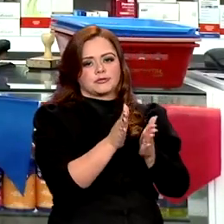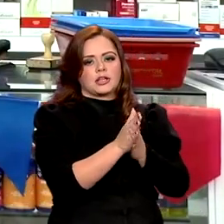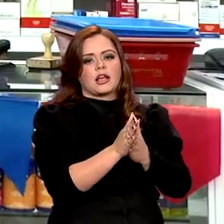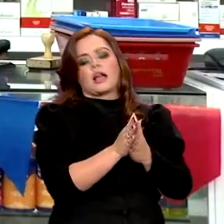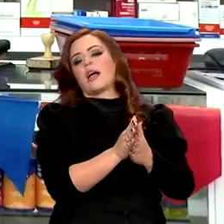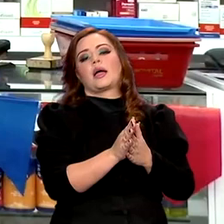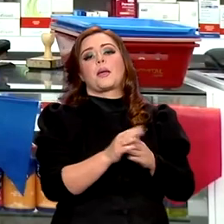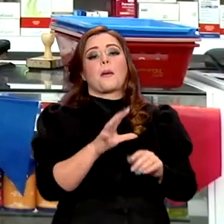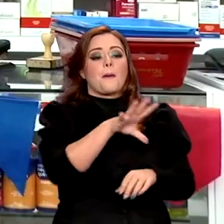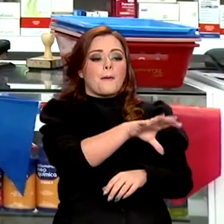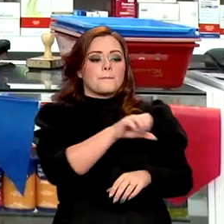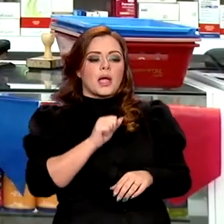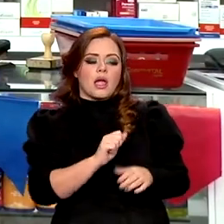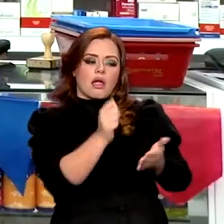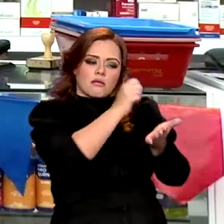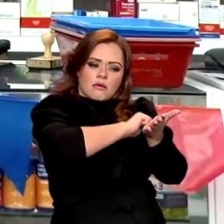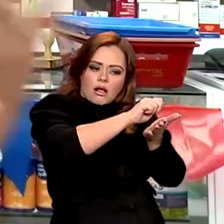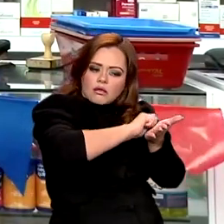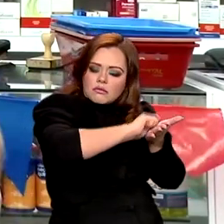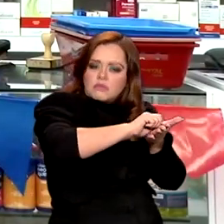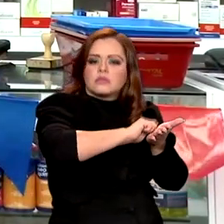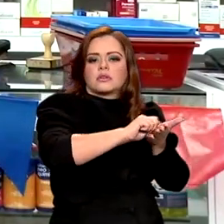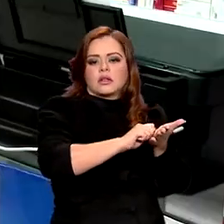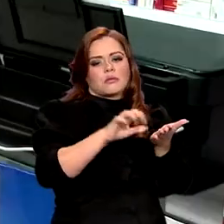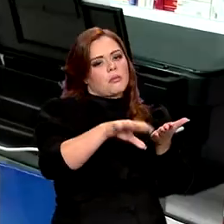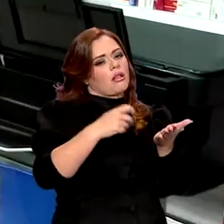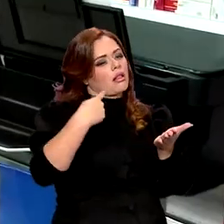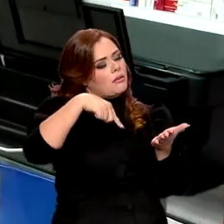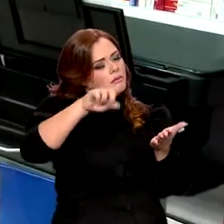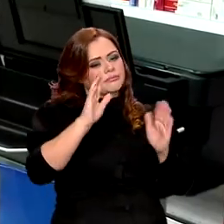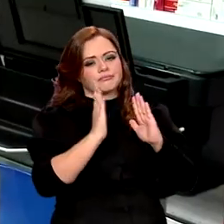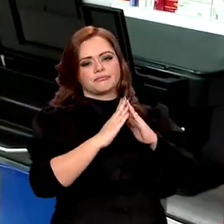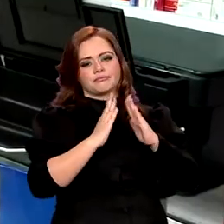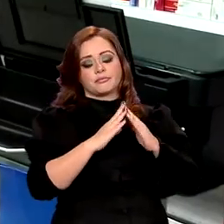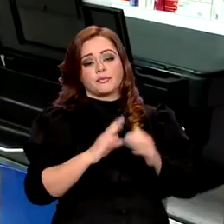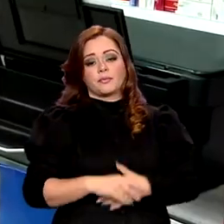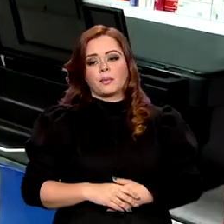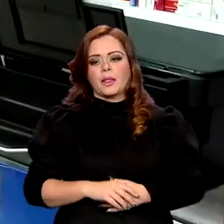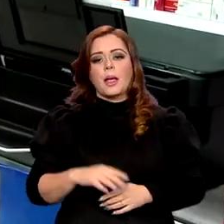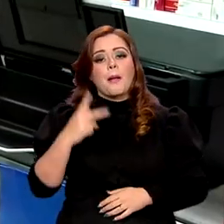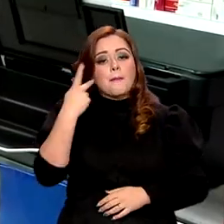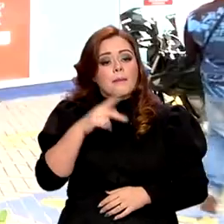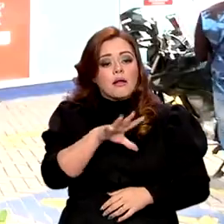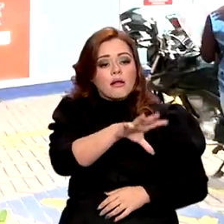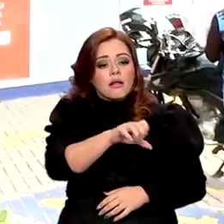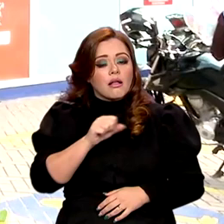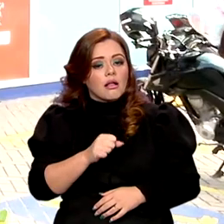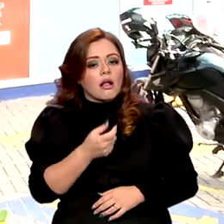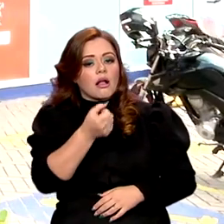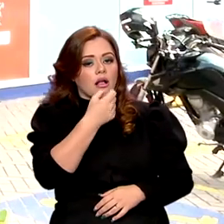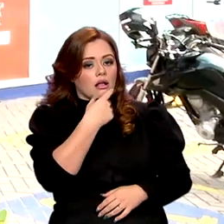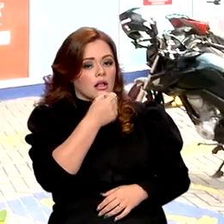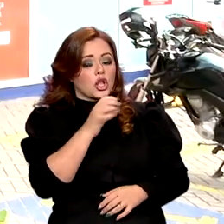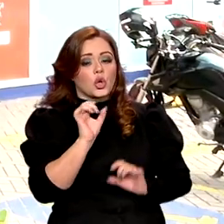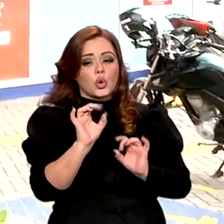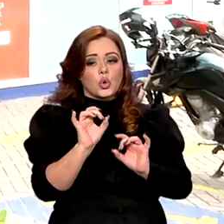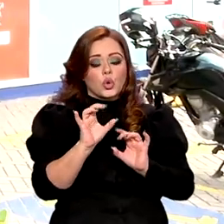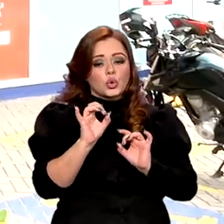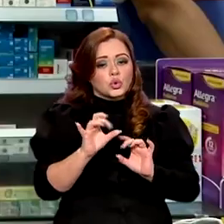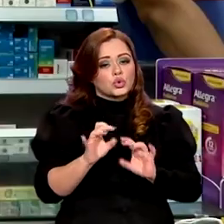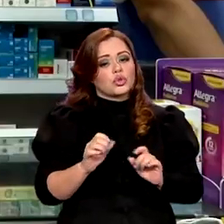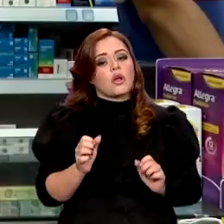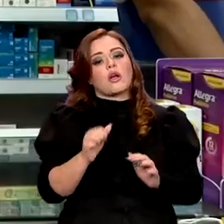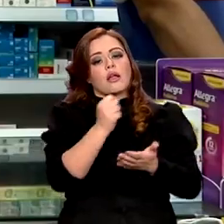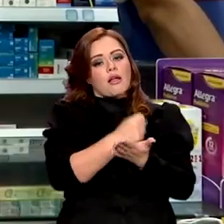no caixa ali, assino que eu peguei e vou embora. Para retirar os medicamentos, basta ir até a farmácia